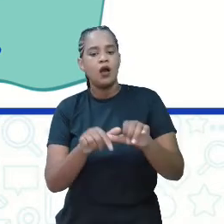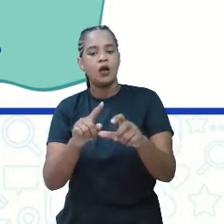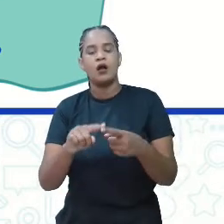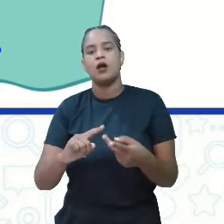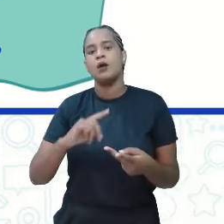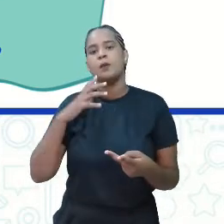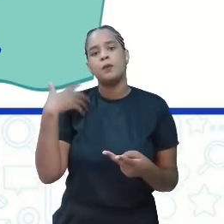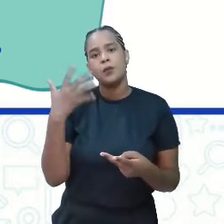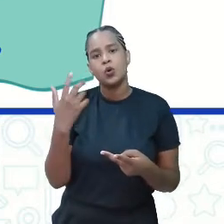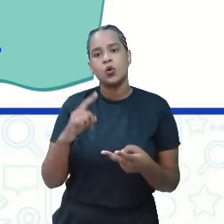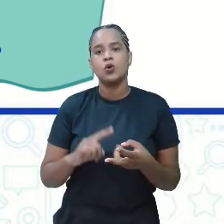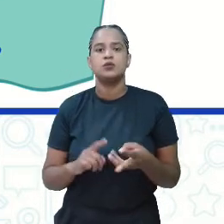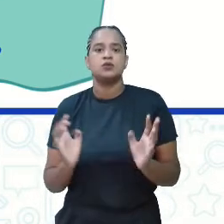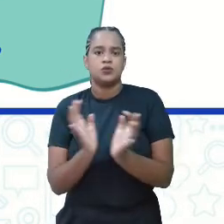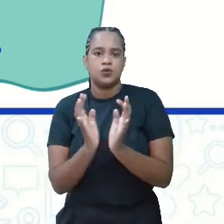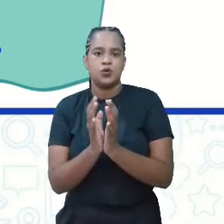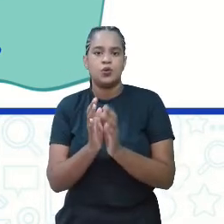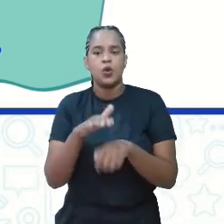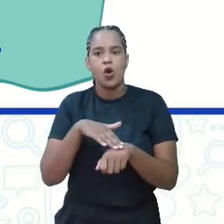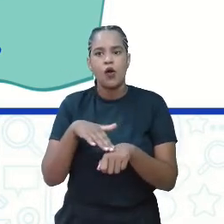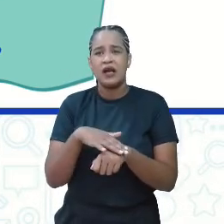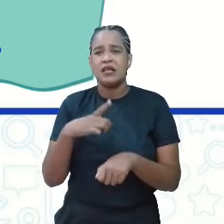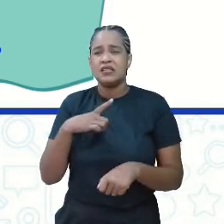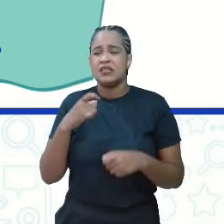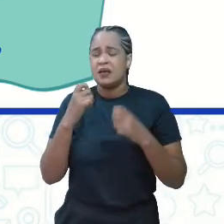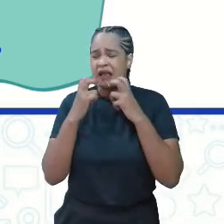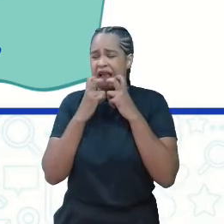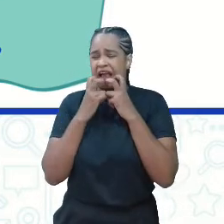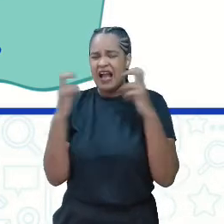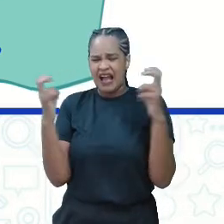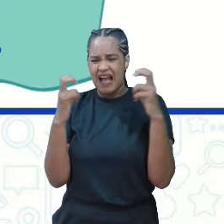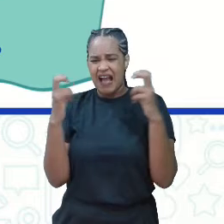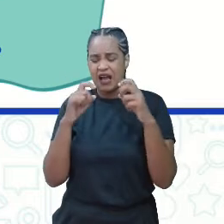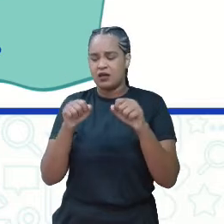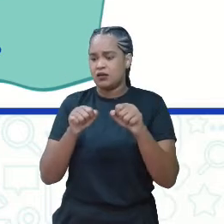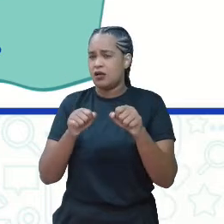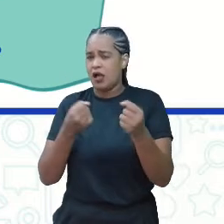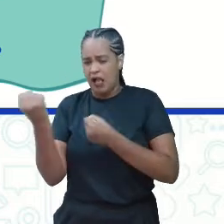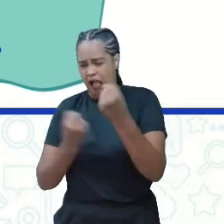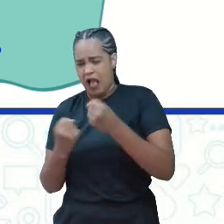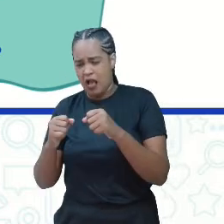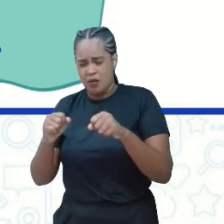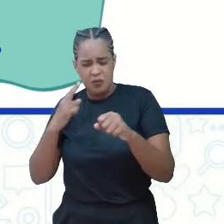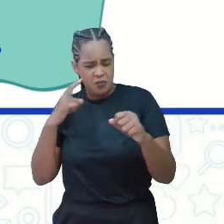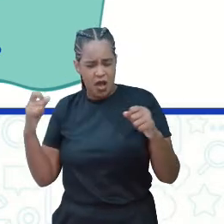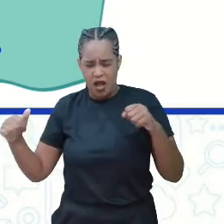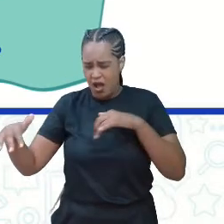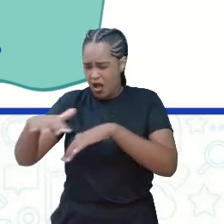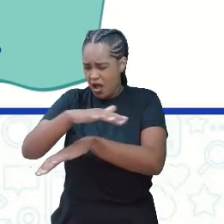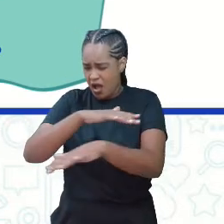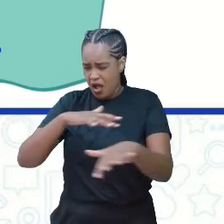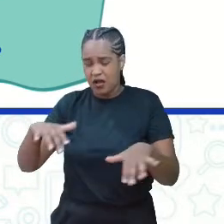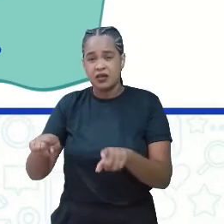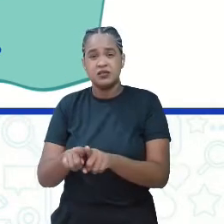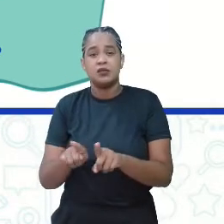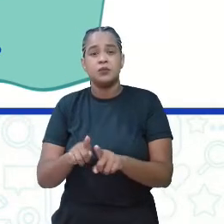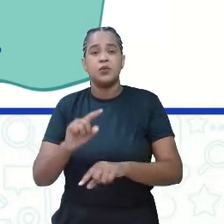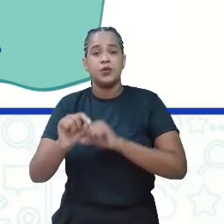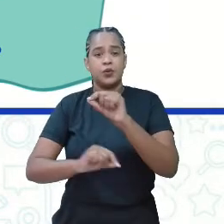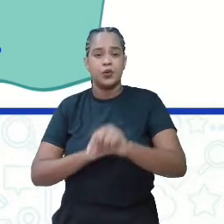grupo conversando, aí aquele grito, né, o barulho do trânsito, e aí a gente está trazendo os